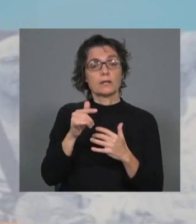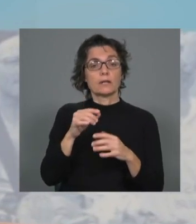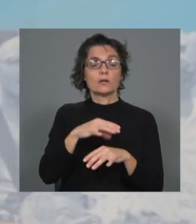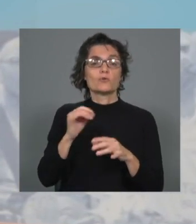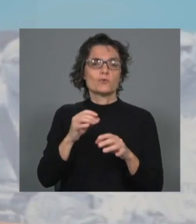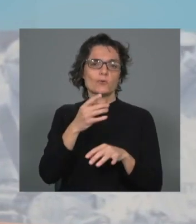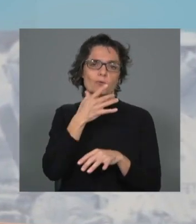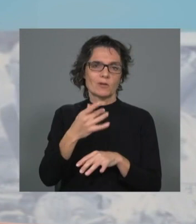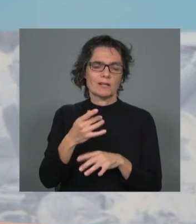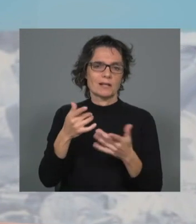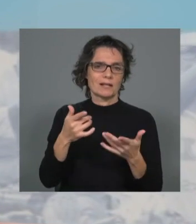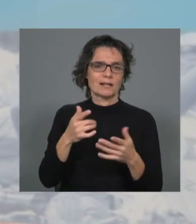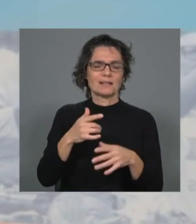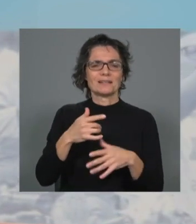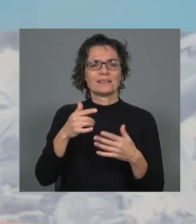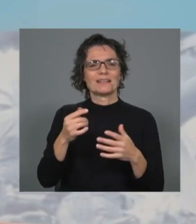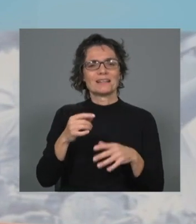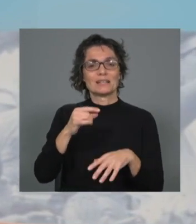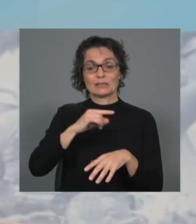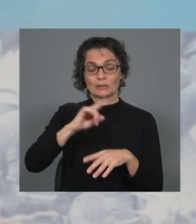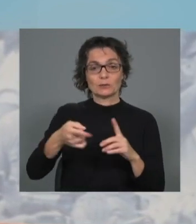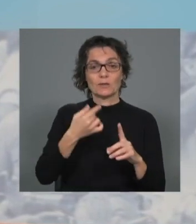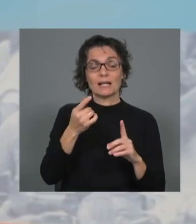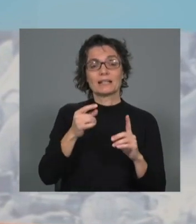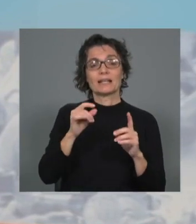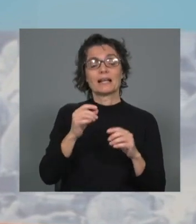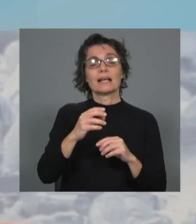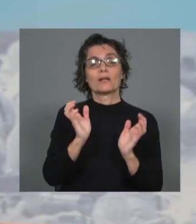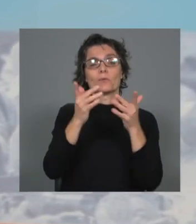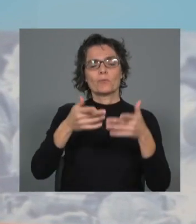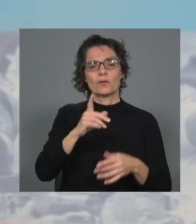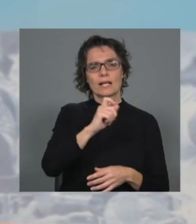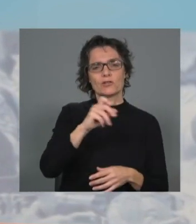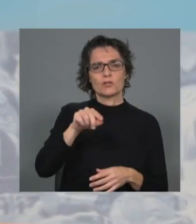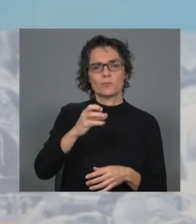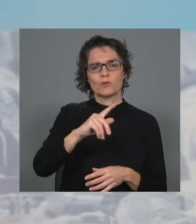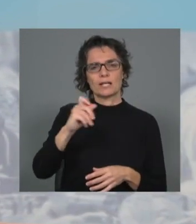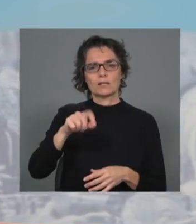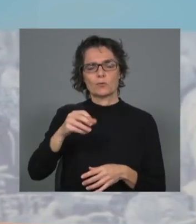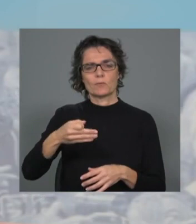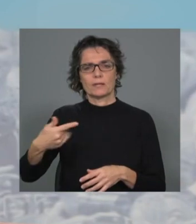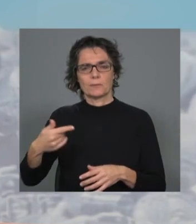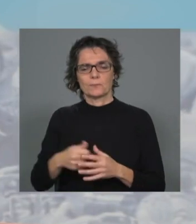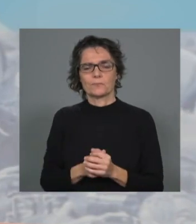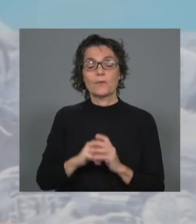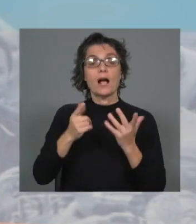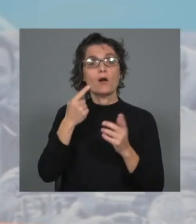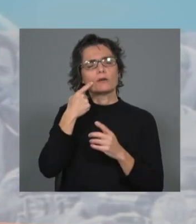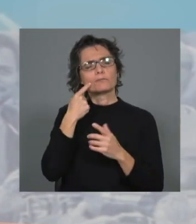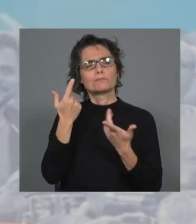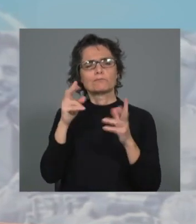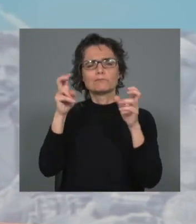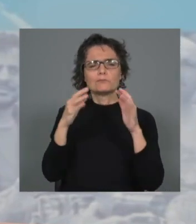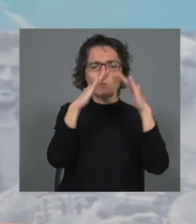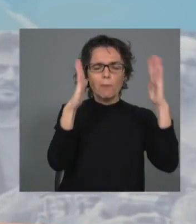a ser vivido neste ano, em agência.eclesia.pt. Agora olhamos para o presépio, para as